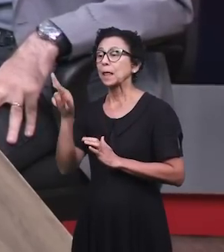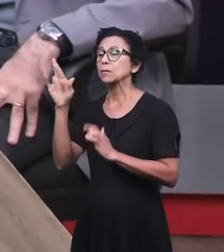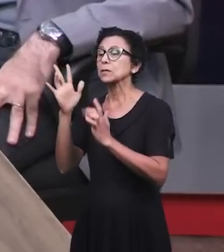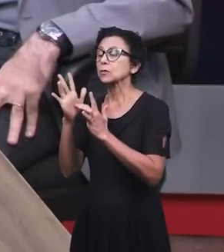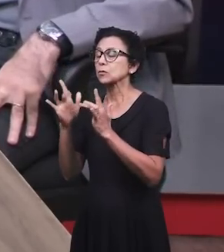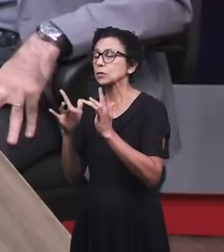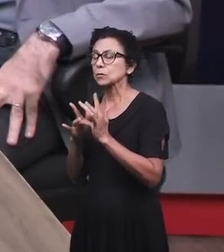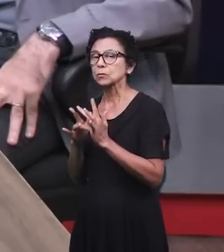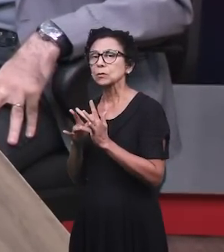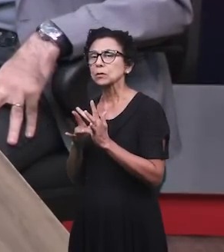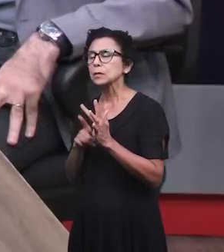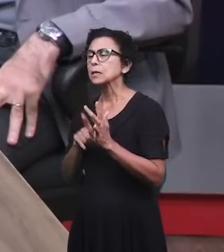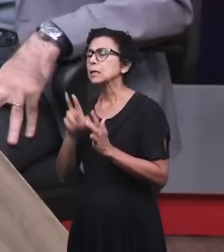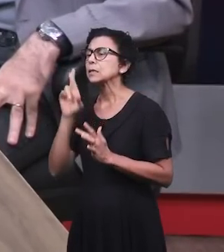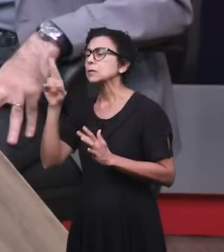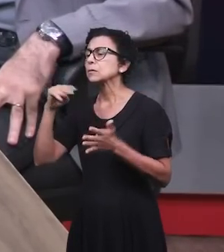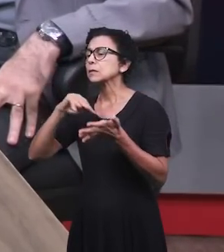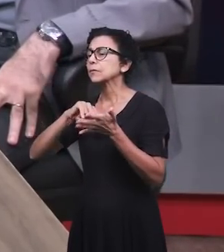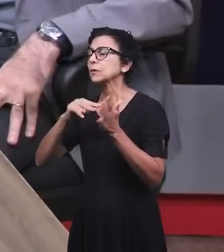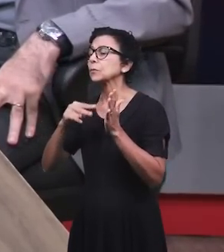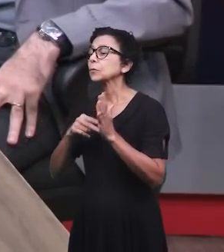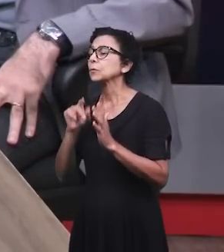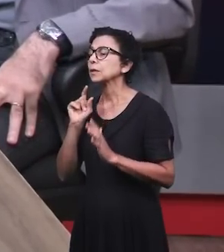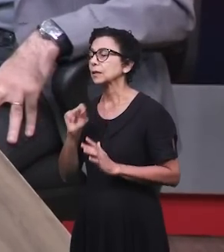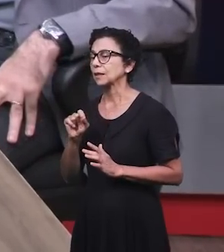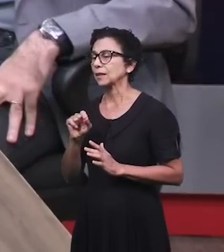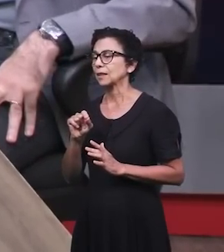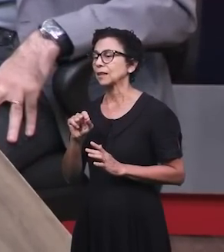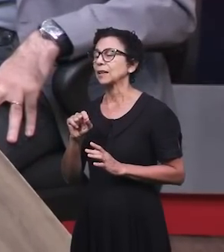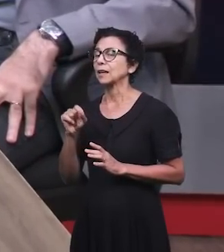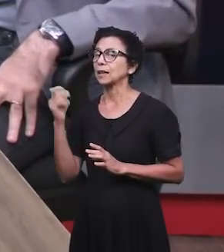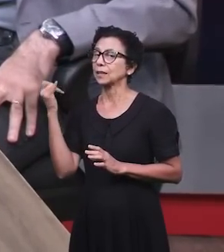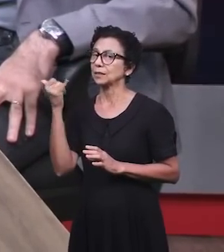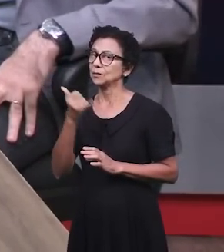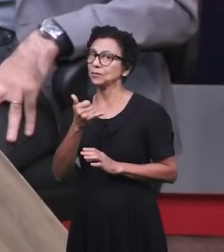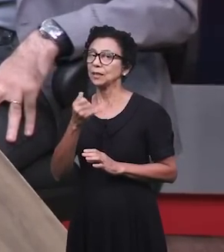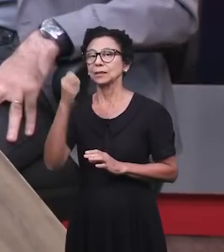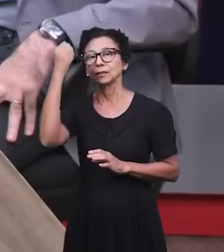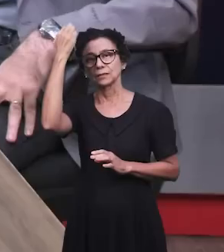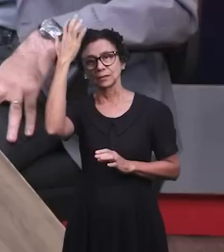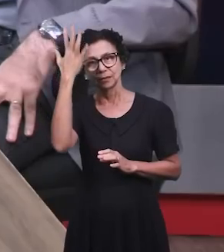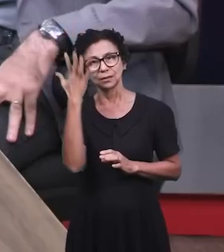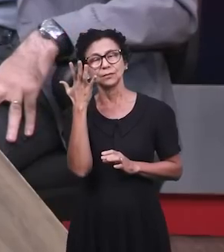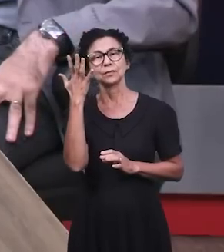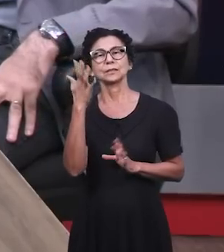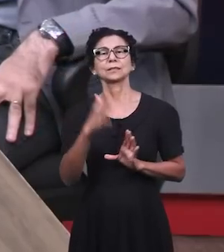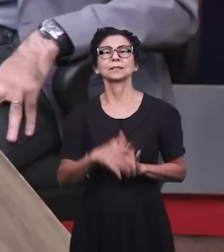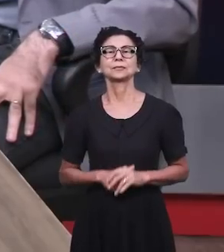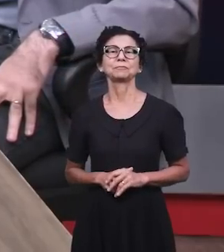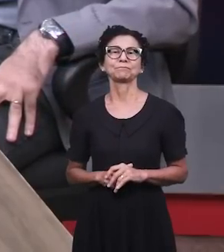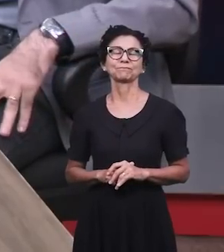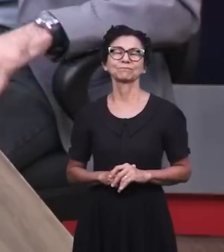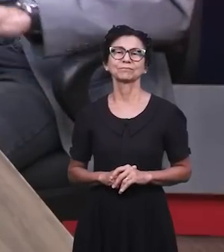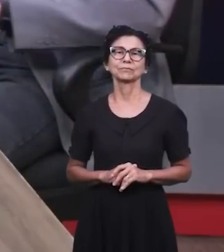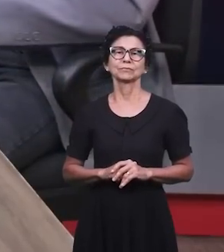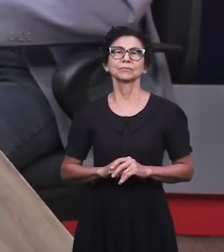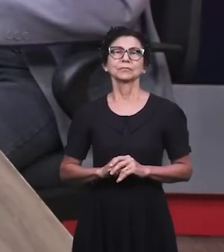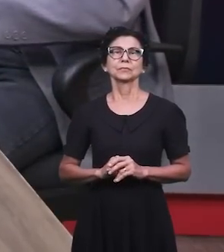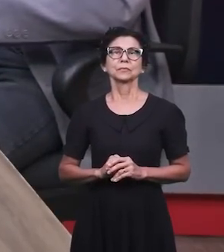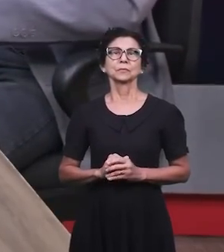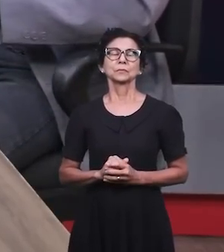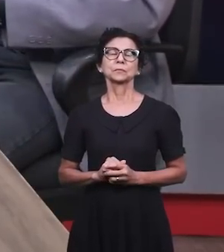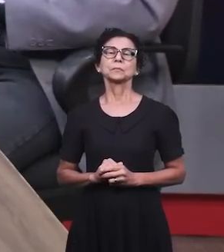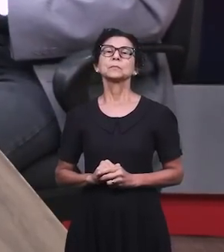Senhor quer dizer? E aí vem a revelação. Né? Então, o segredo